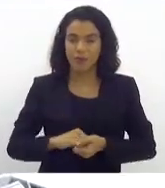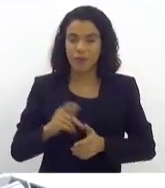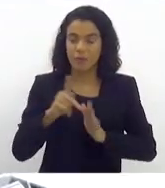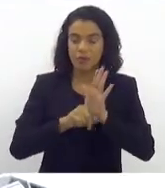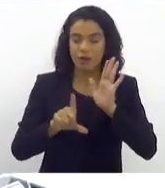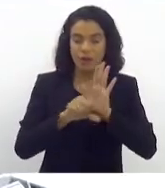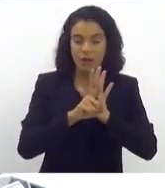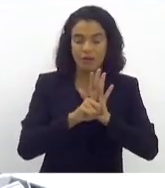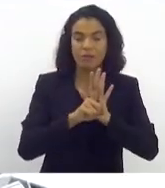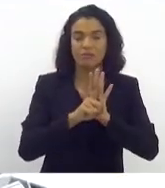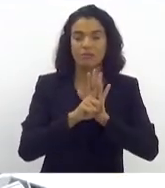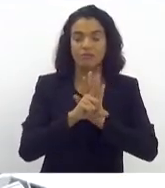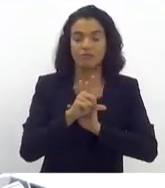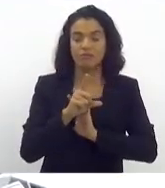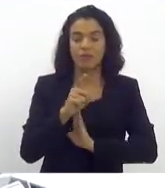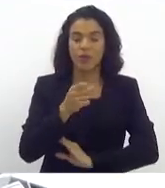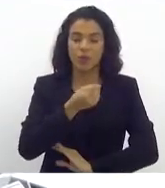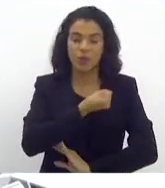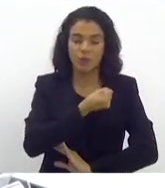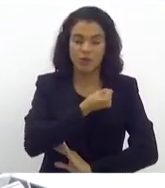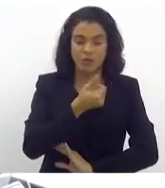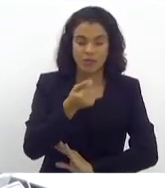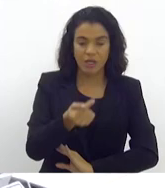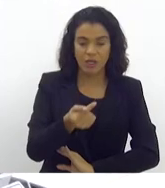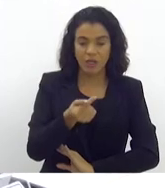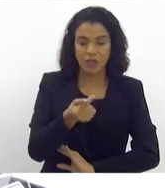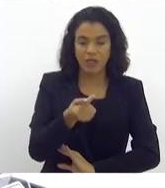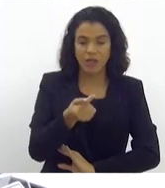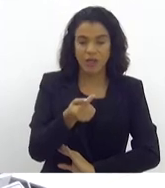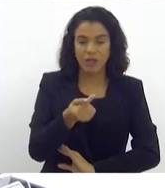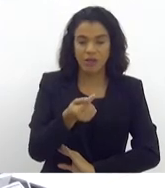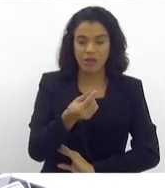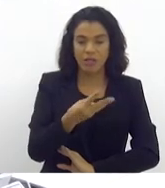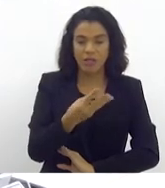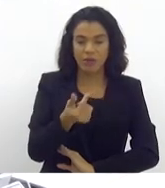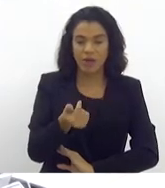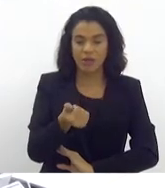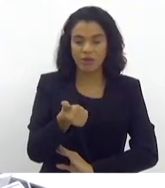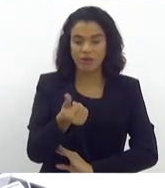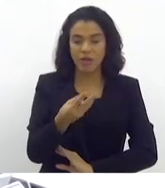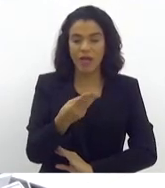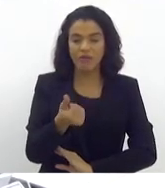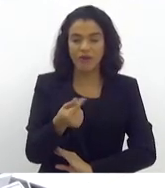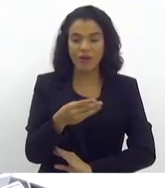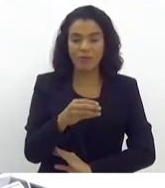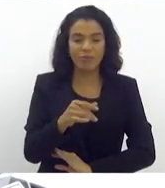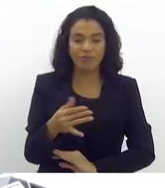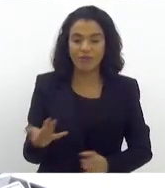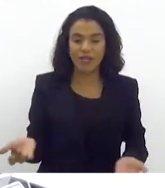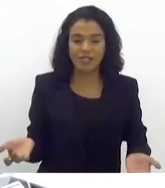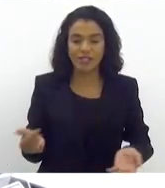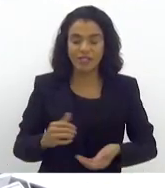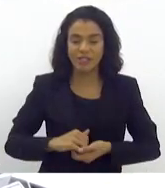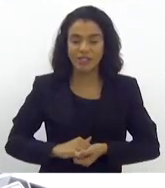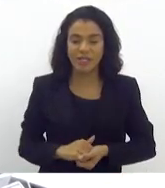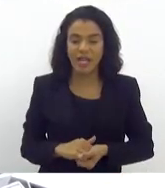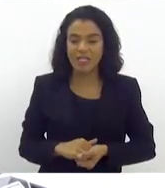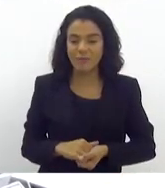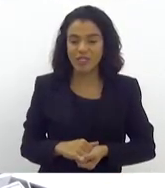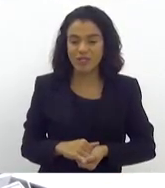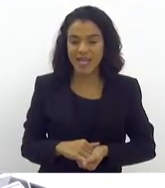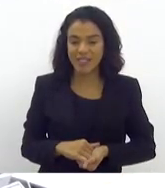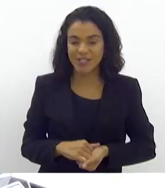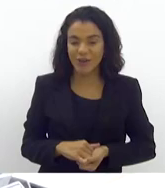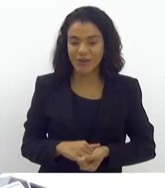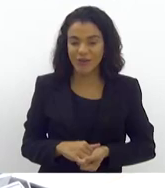Projetos de relatoria do deputado Dr. Serginho. Item 7 da pauta, o PL 34 de 2015, de autoria do deputado Flávio Serafini, que dispõe sobre a prioridade do consumo humano